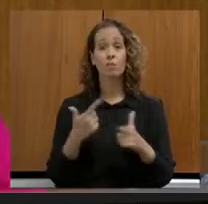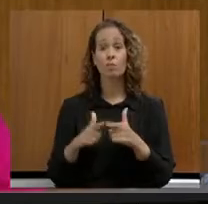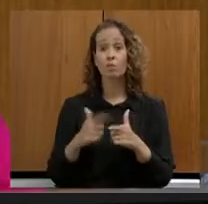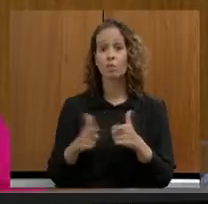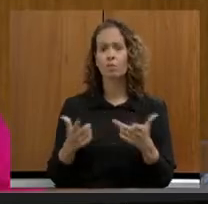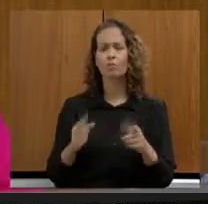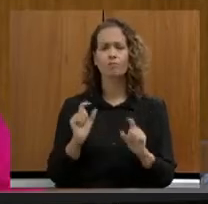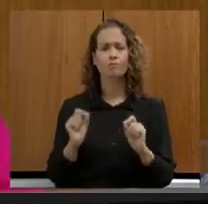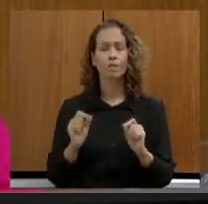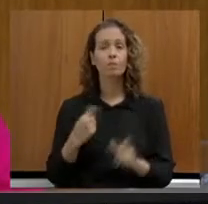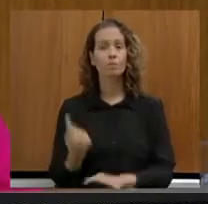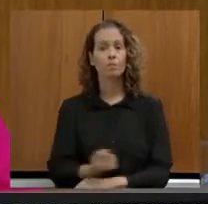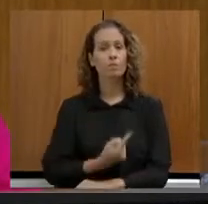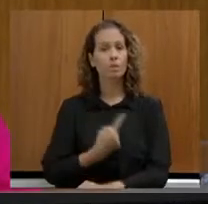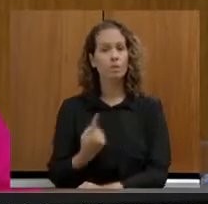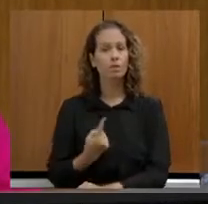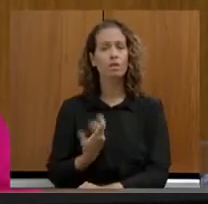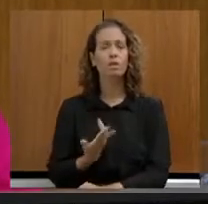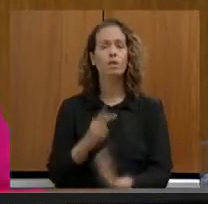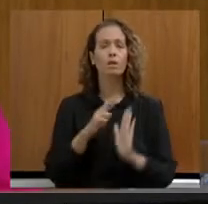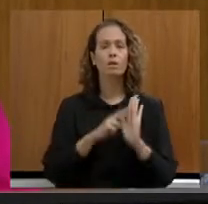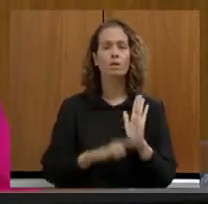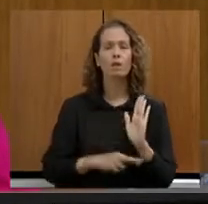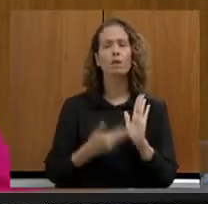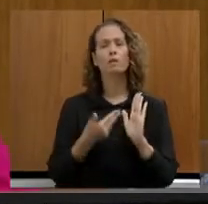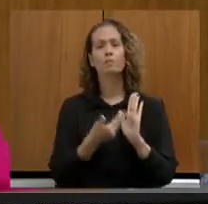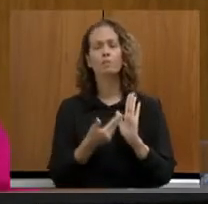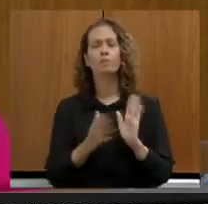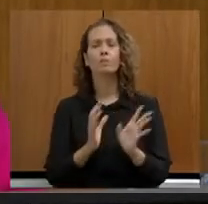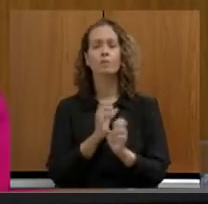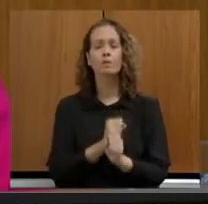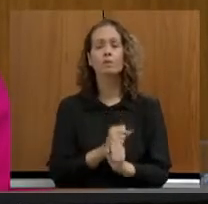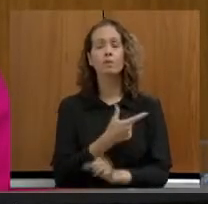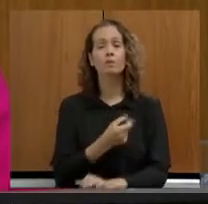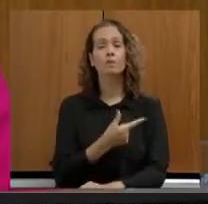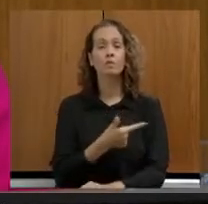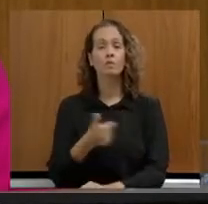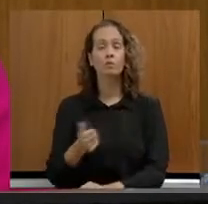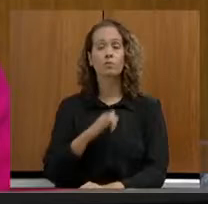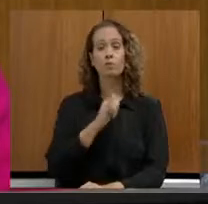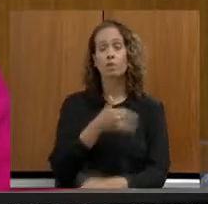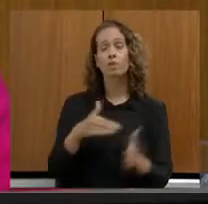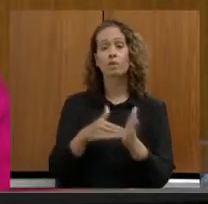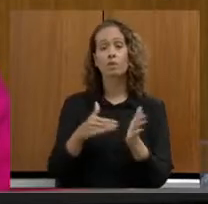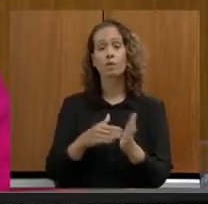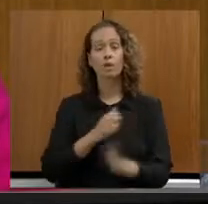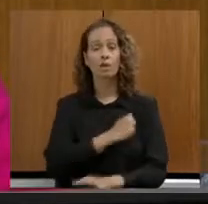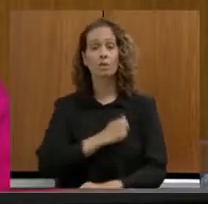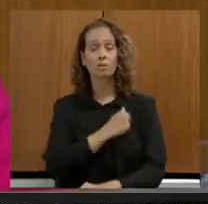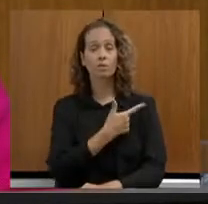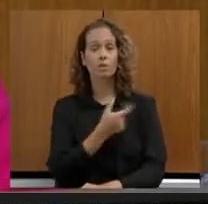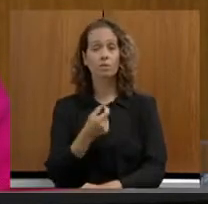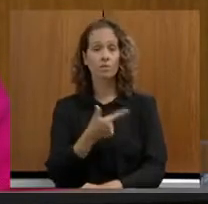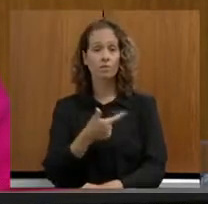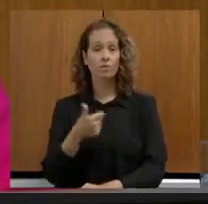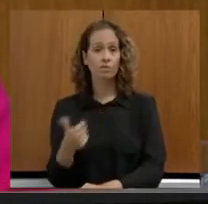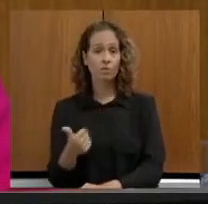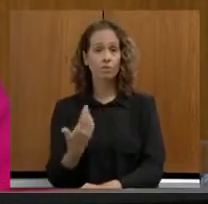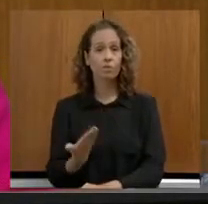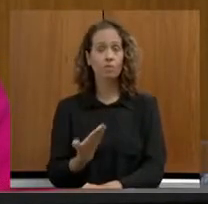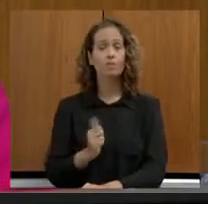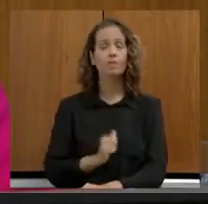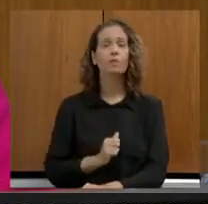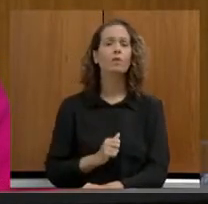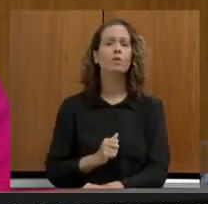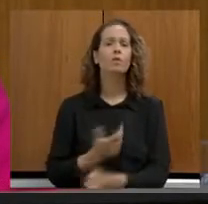a gente levar em conta que a receita corrente líquida somente 2021 Janeiro agosto de 2020 e um em